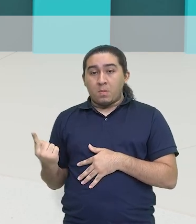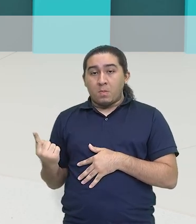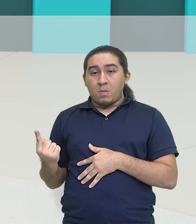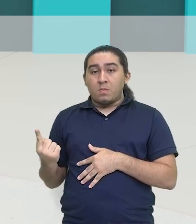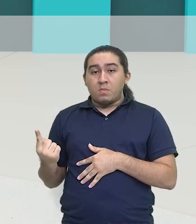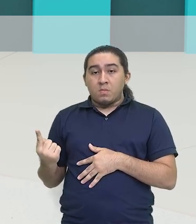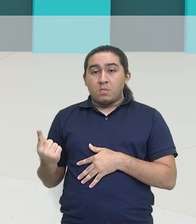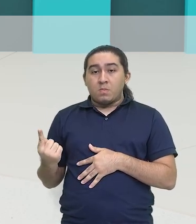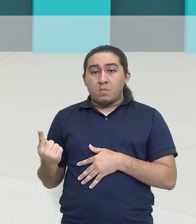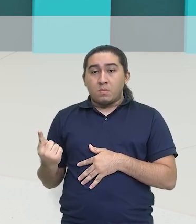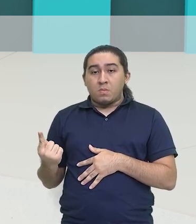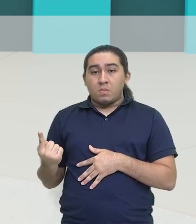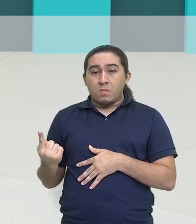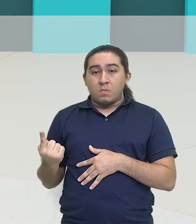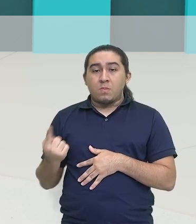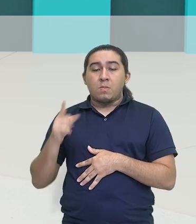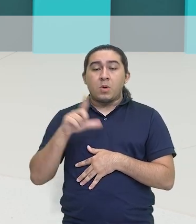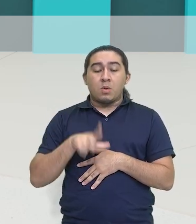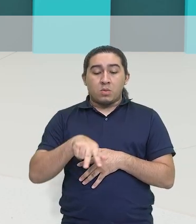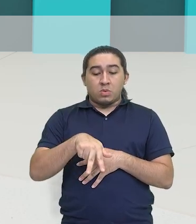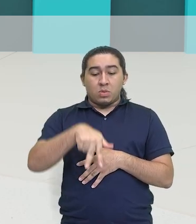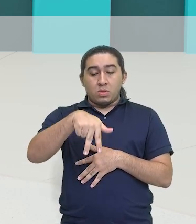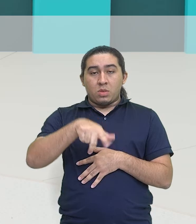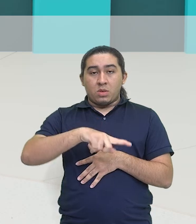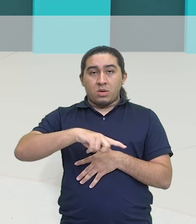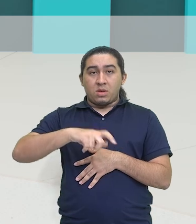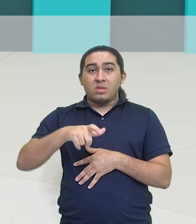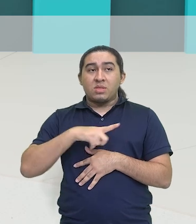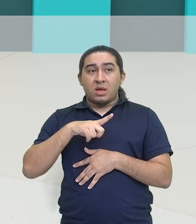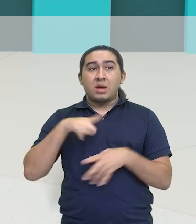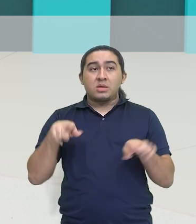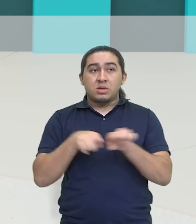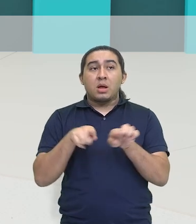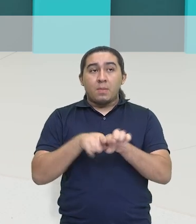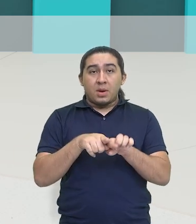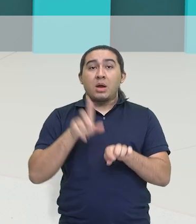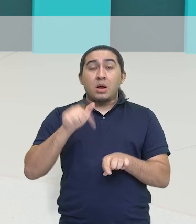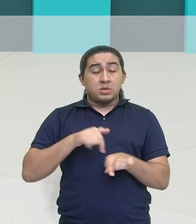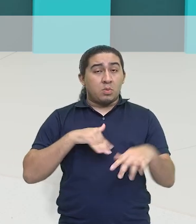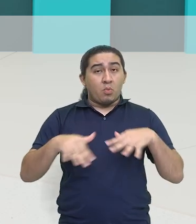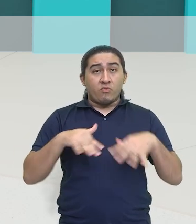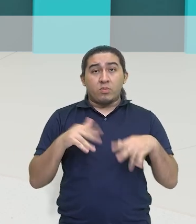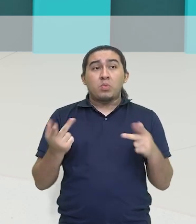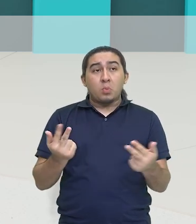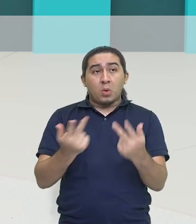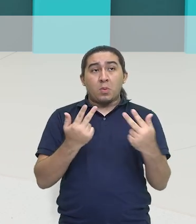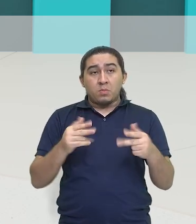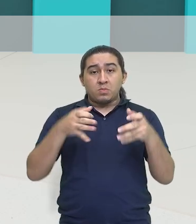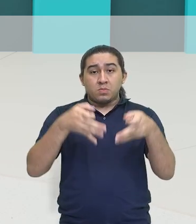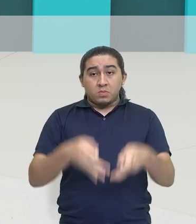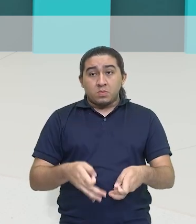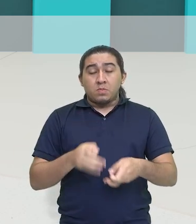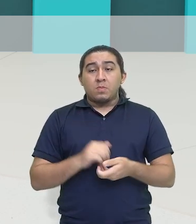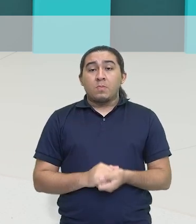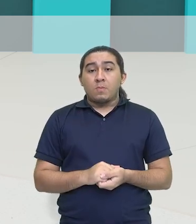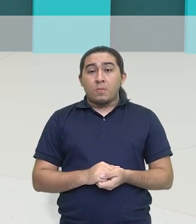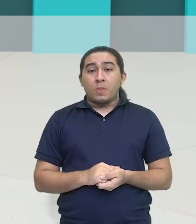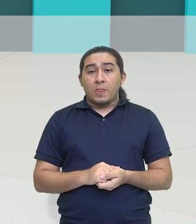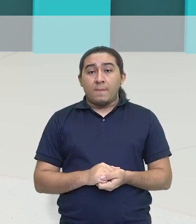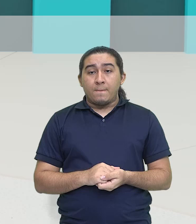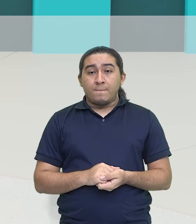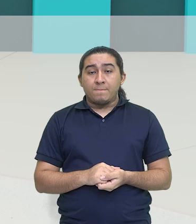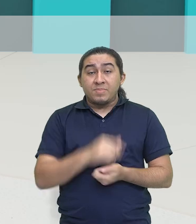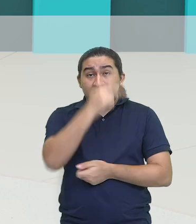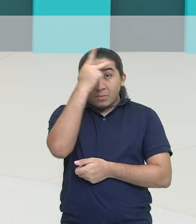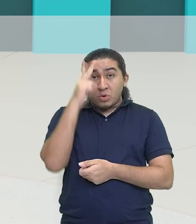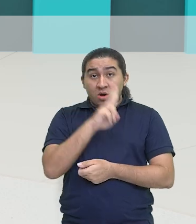e faz esse movimento para fora, você vai estar trabalhando o glúteo médio e o glúteo mínimo, tá bom? Quem vai aí na